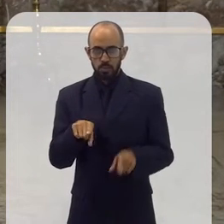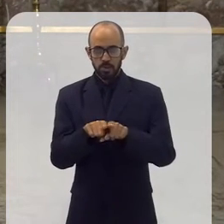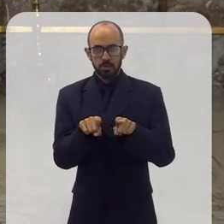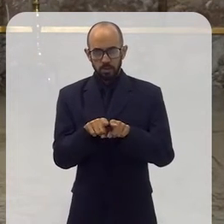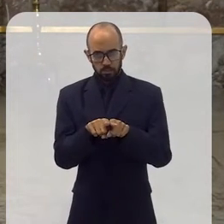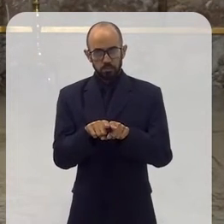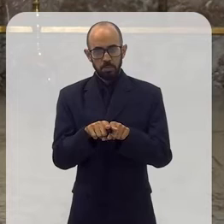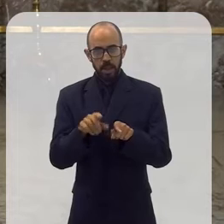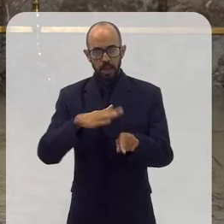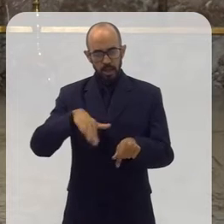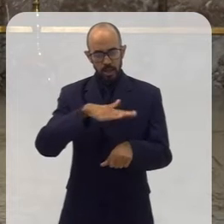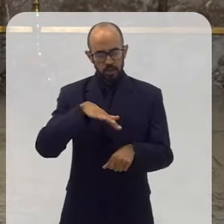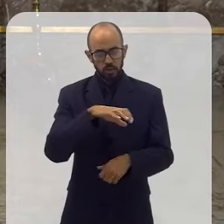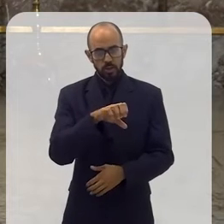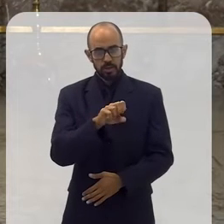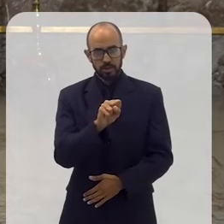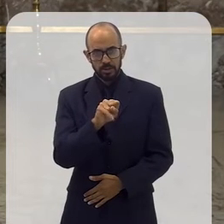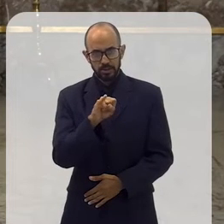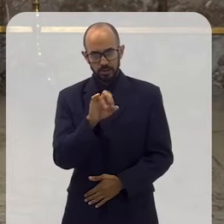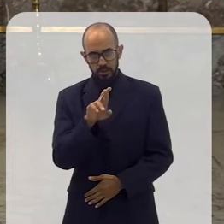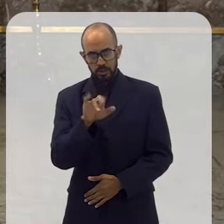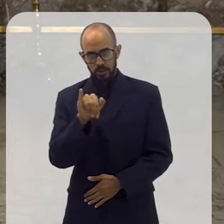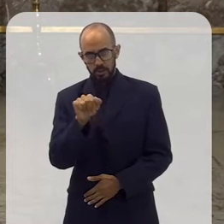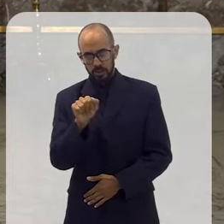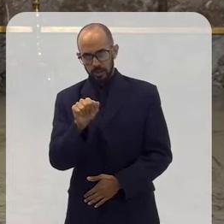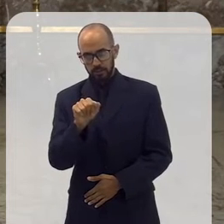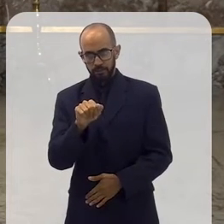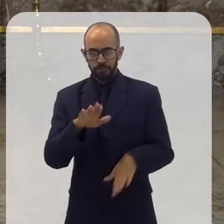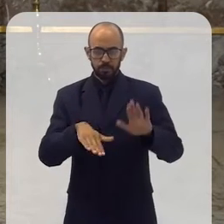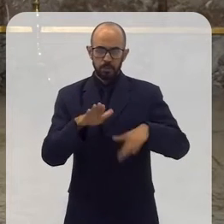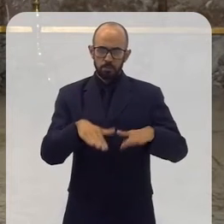na Síria, em Sim. Damasco.